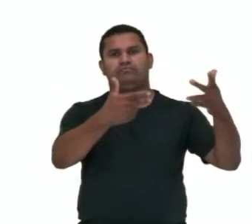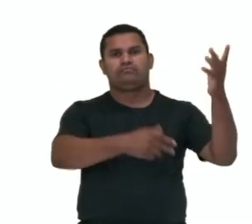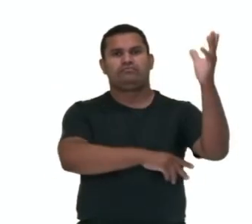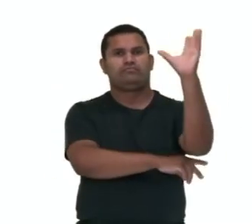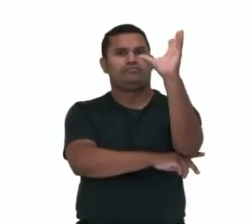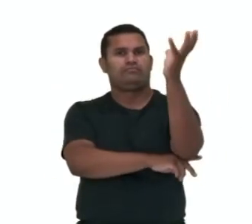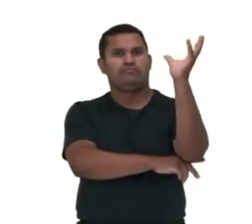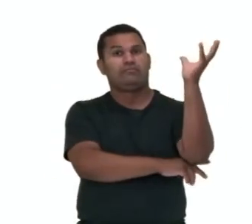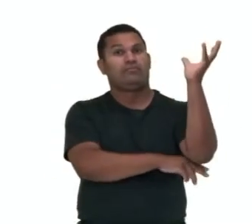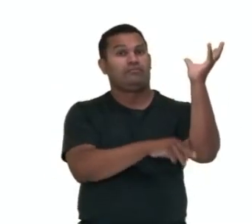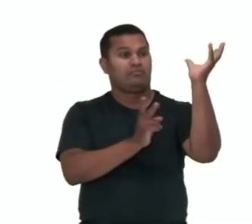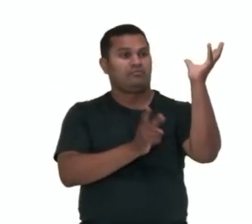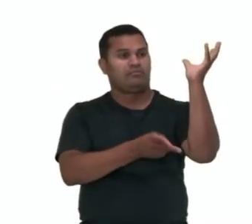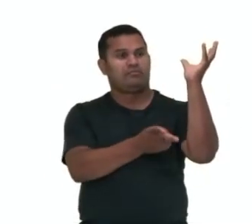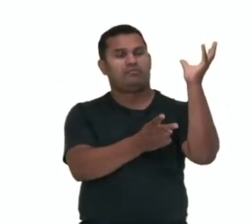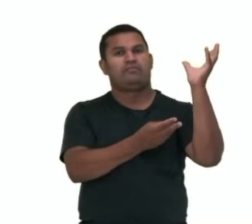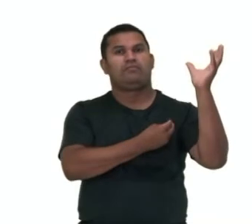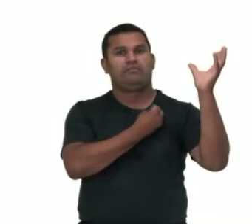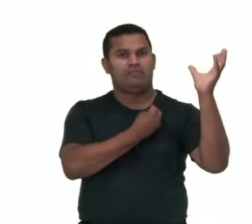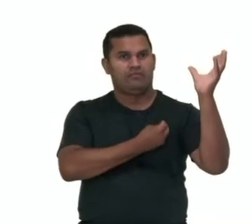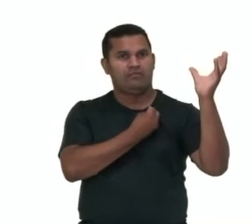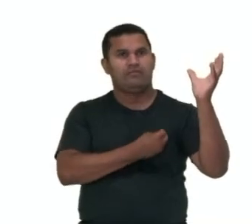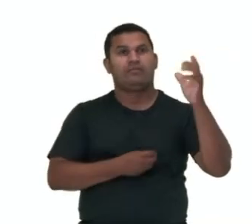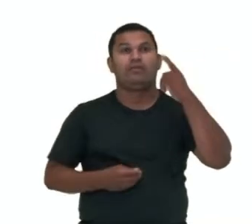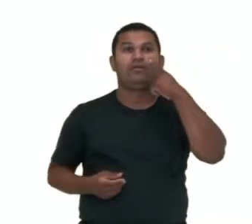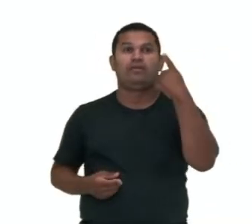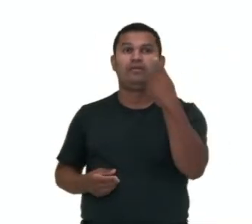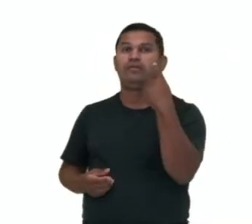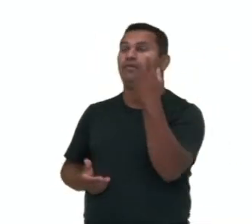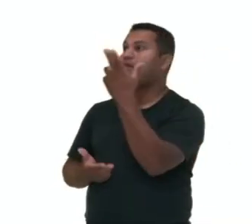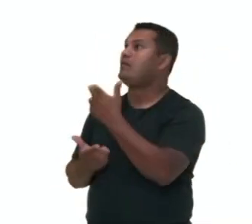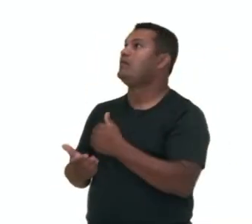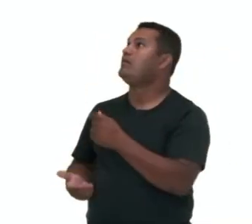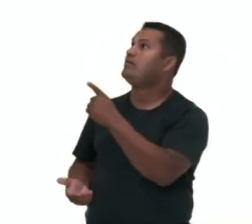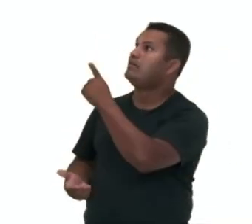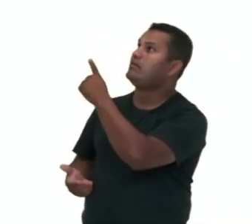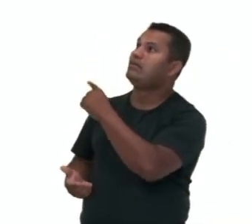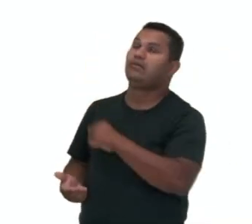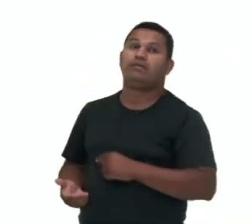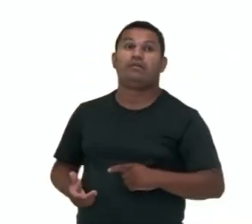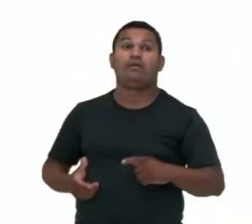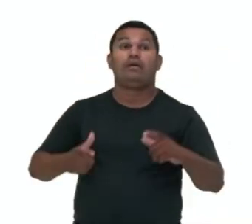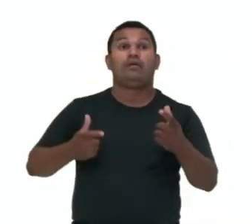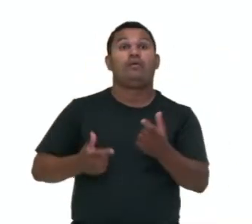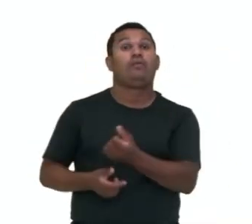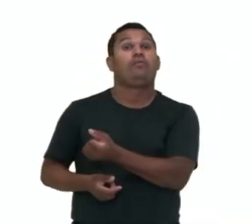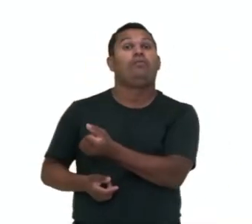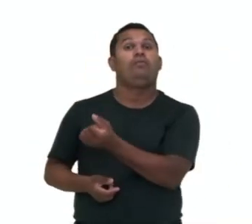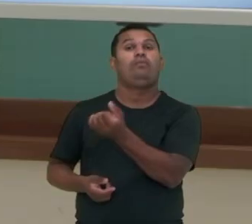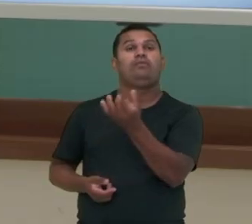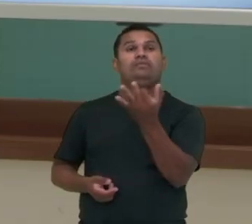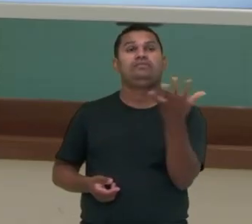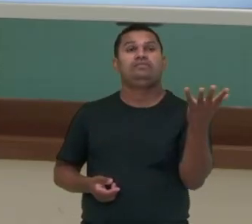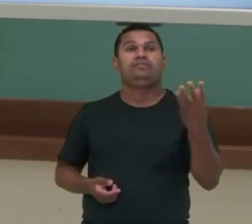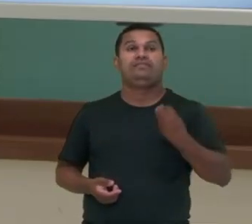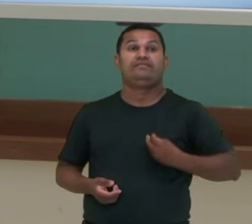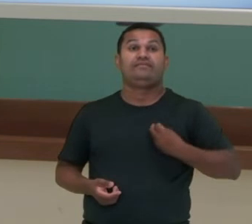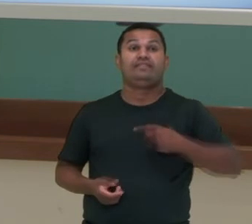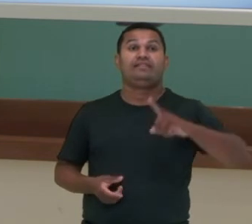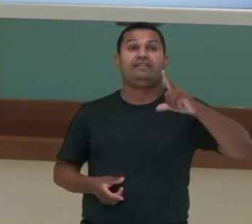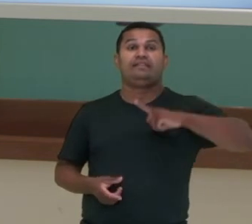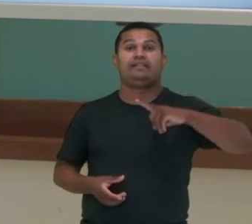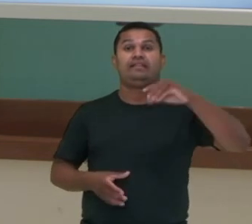né, dessas reservas da biosfera, né? A imagem traz para nós bem essa ideia de quanta vida há nesse espaço